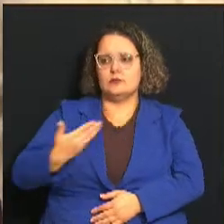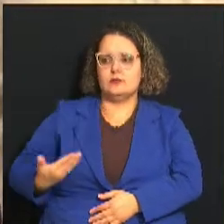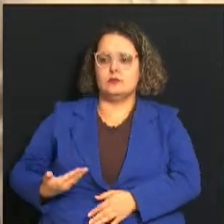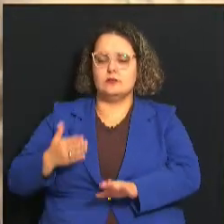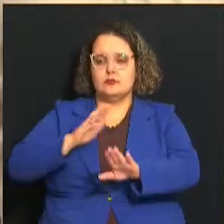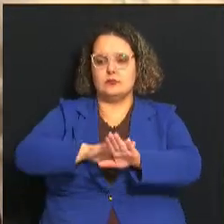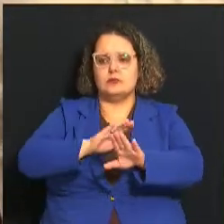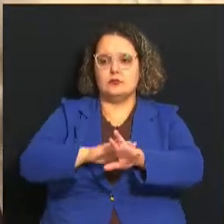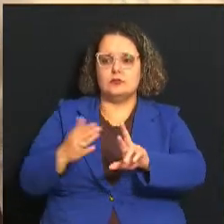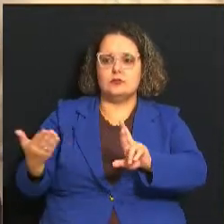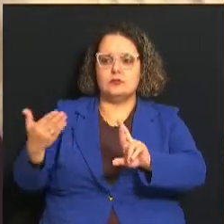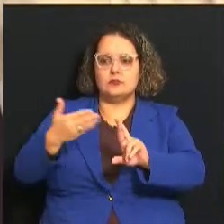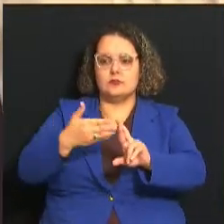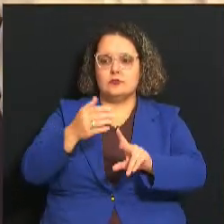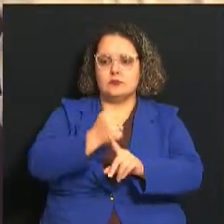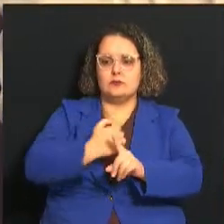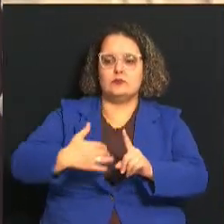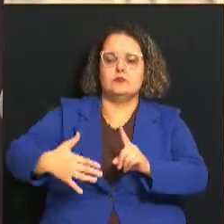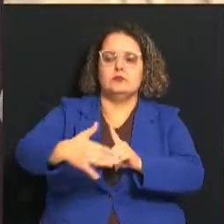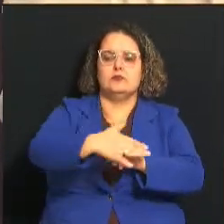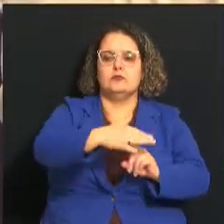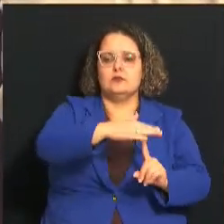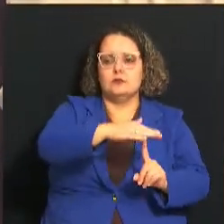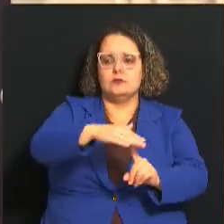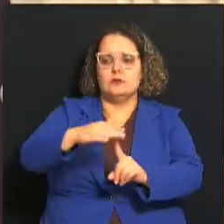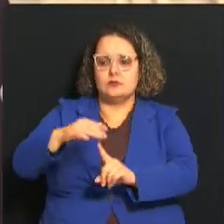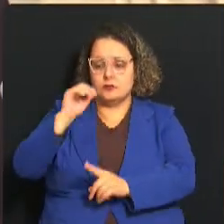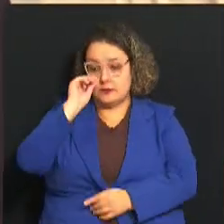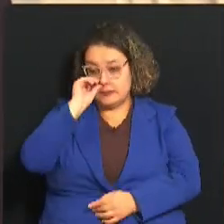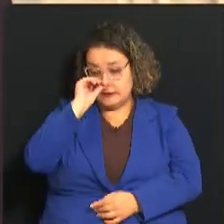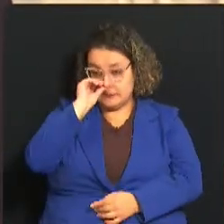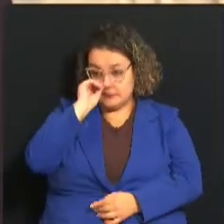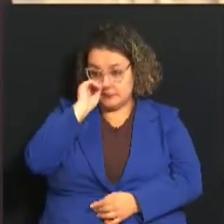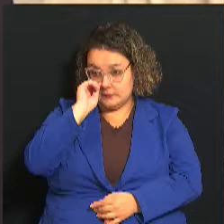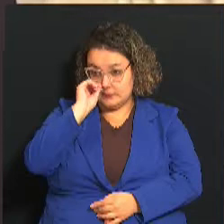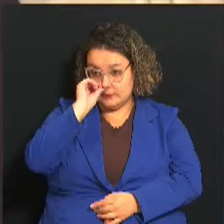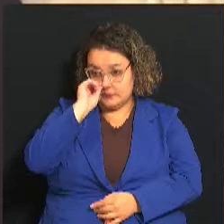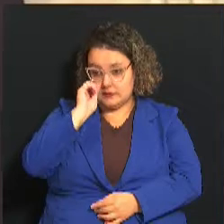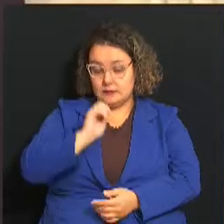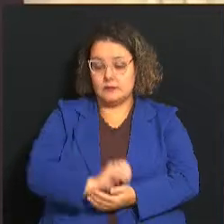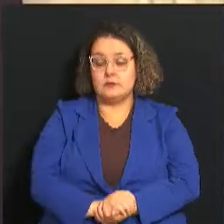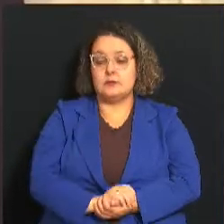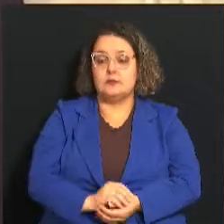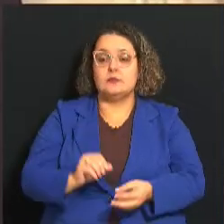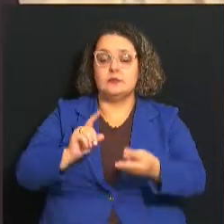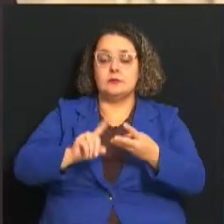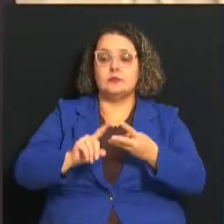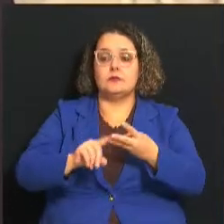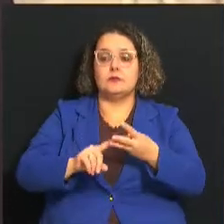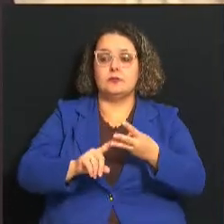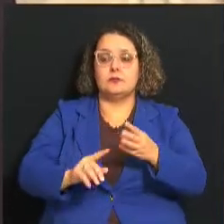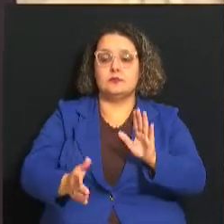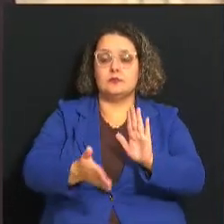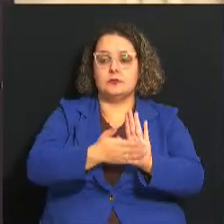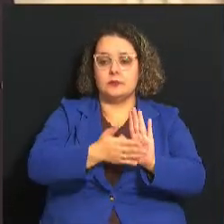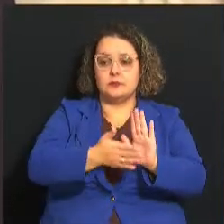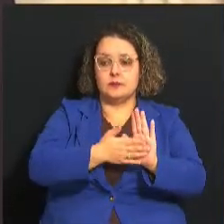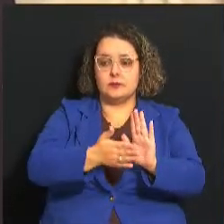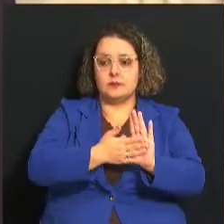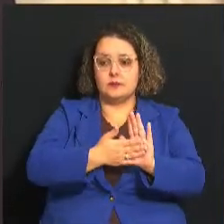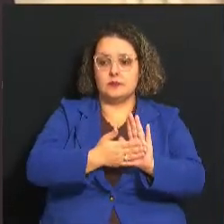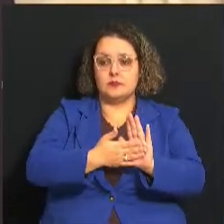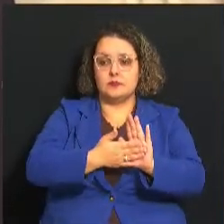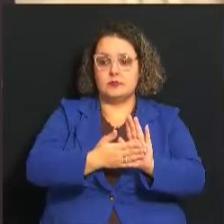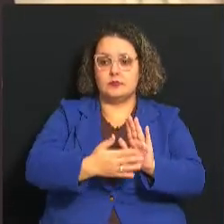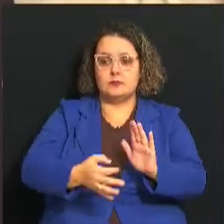questões socioambientais. 3. Elaborar proposituras ou